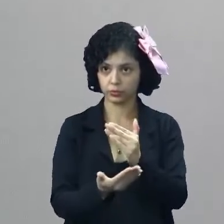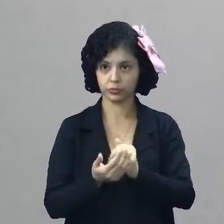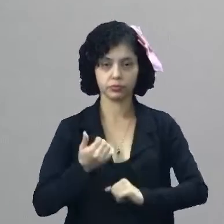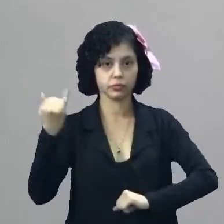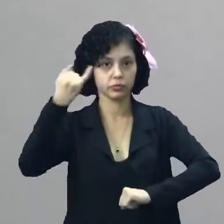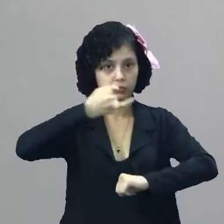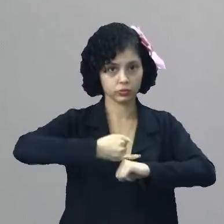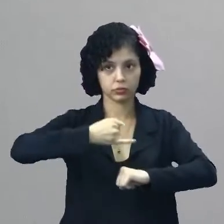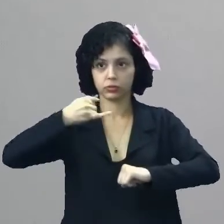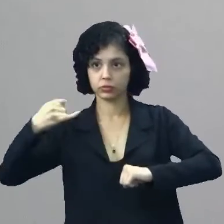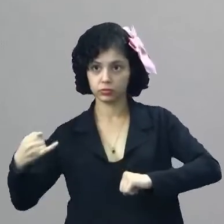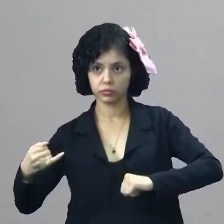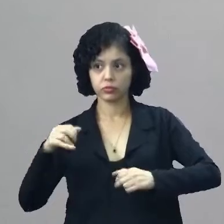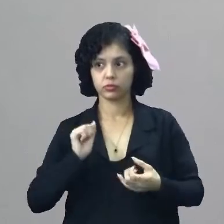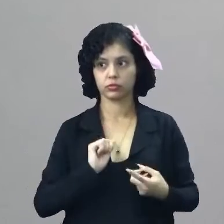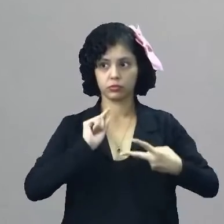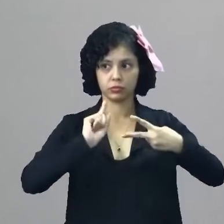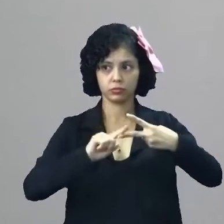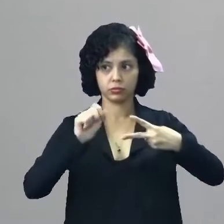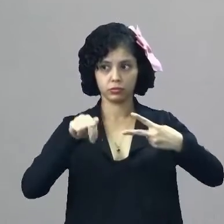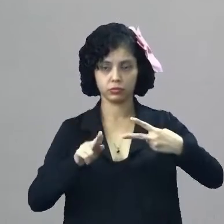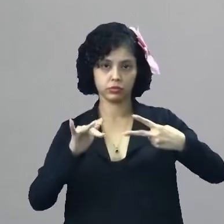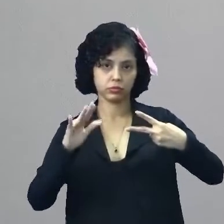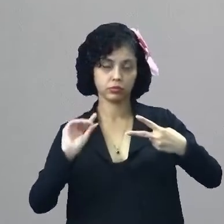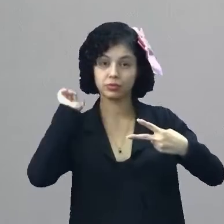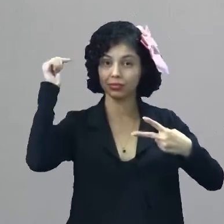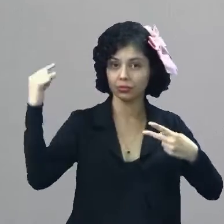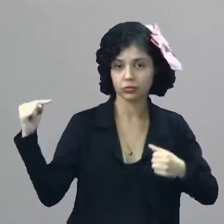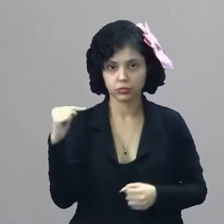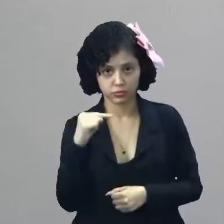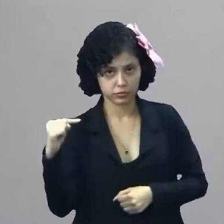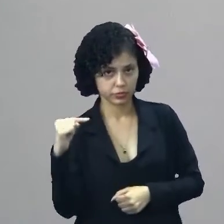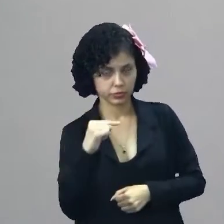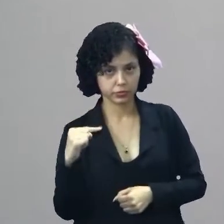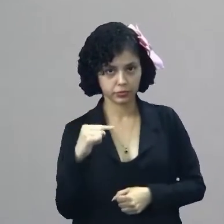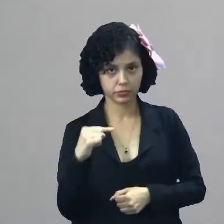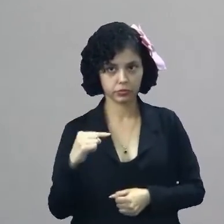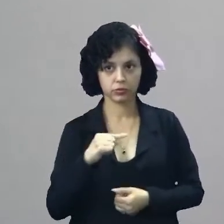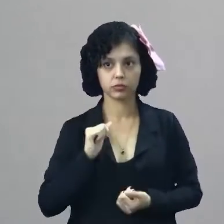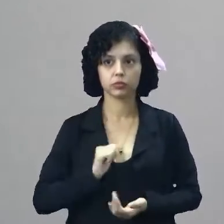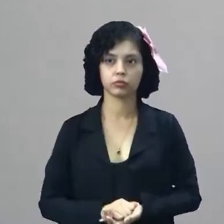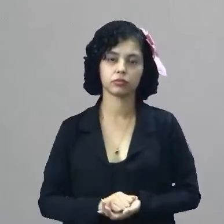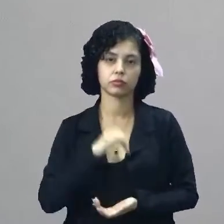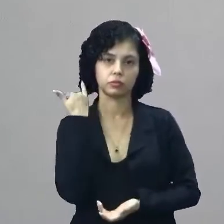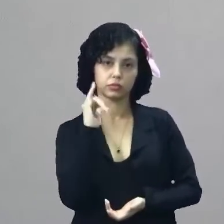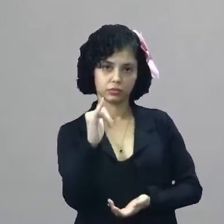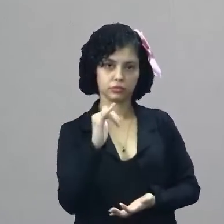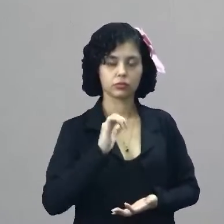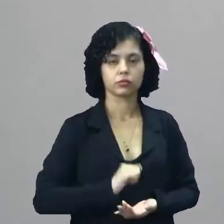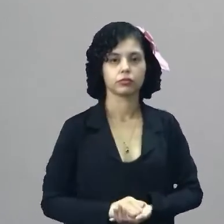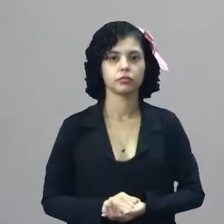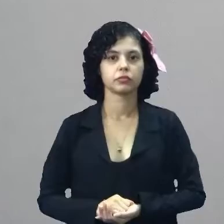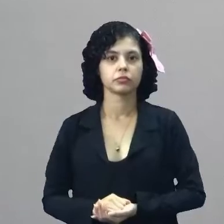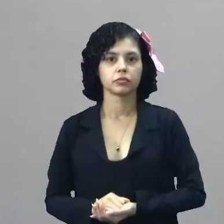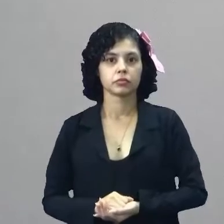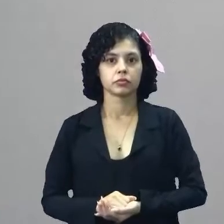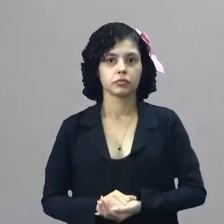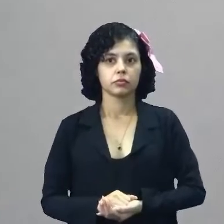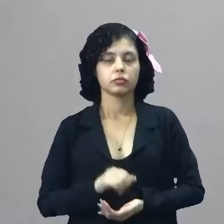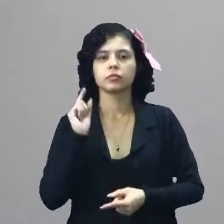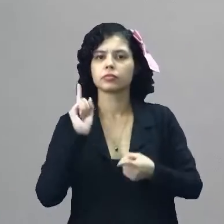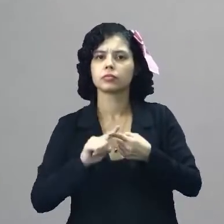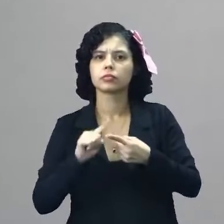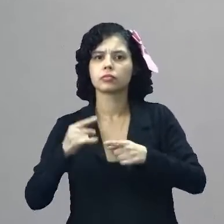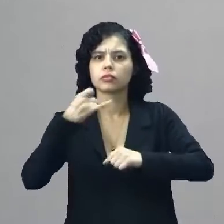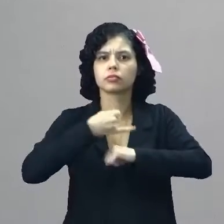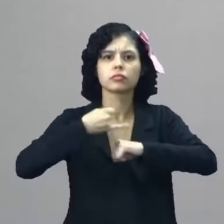perdidos. Já no caso dos ânions, são aqueles íons representados com carga elétrica negativa. Por que os ânions